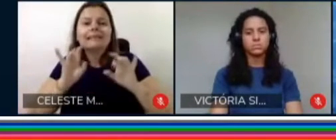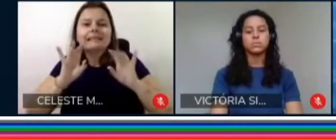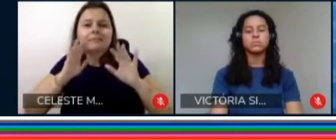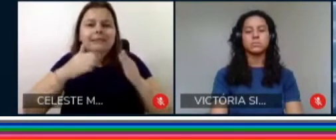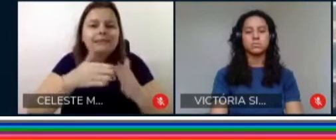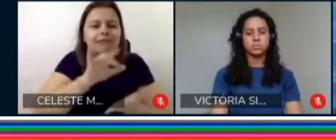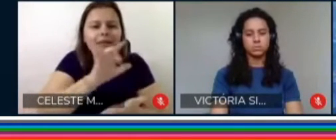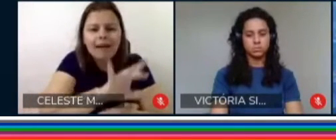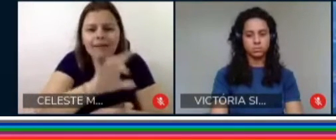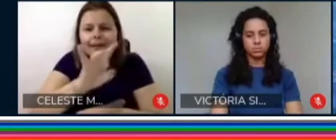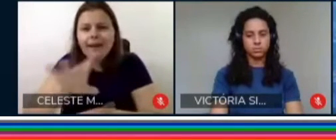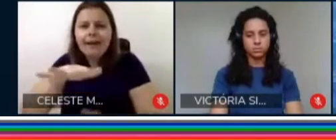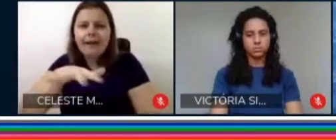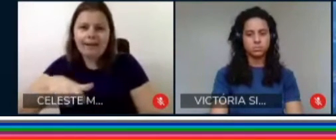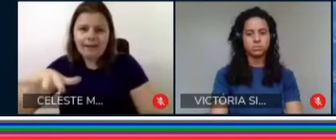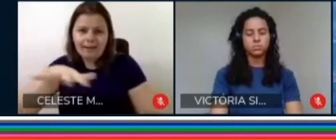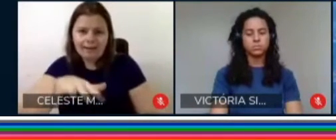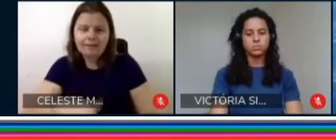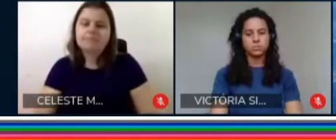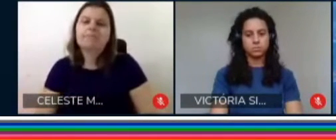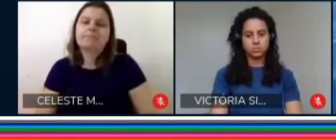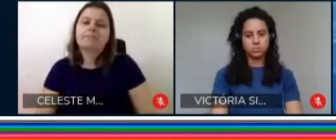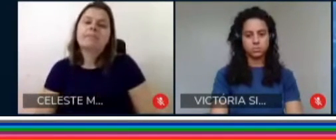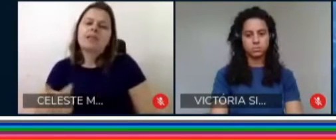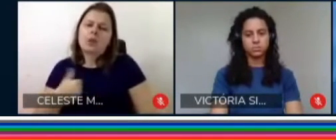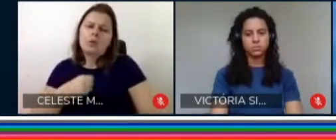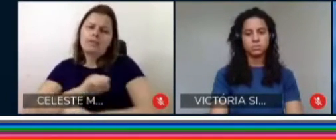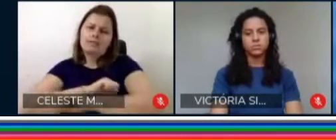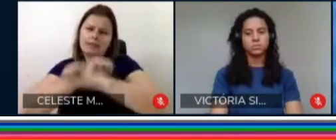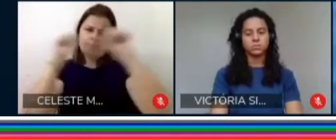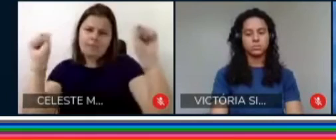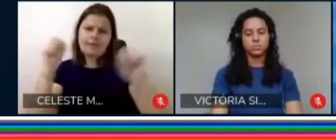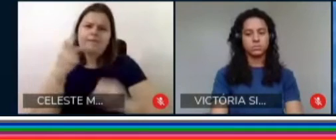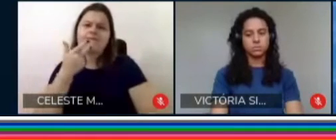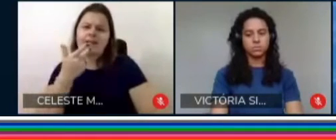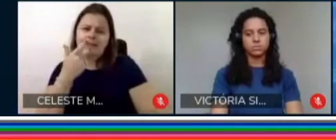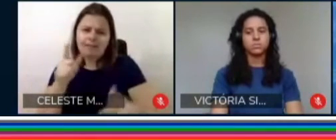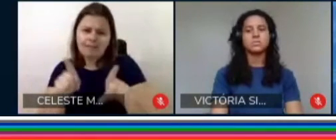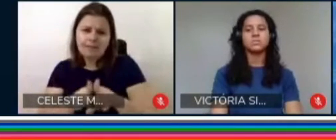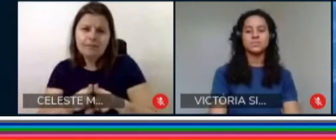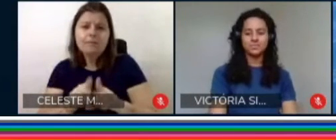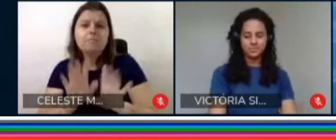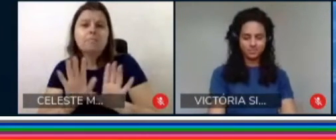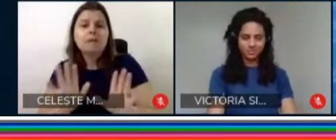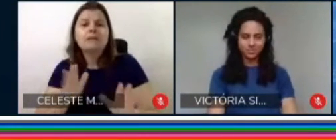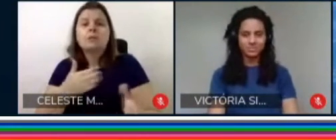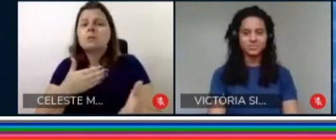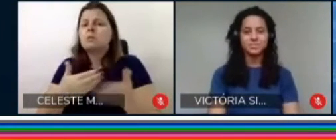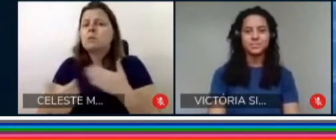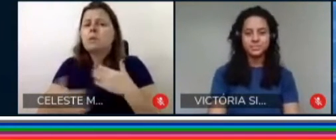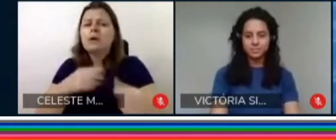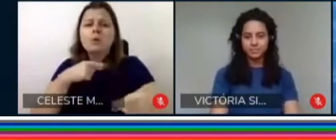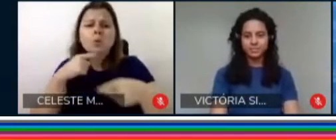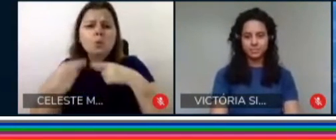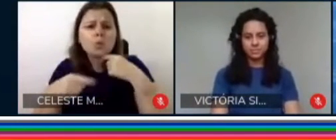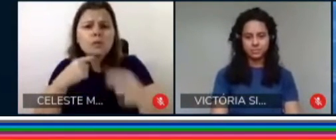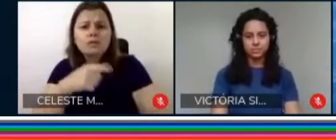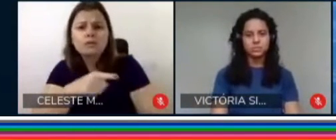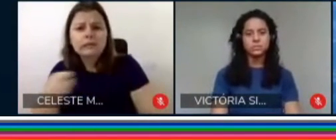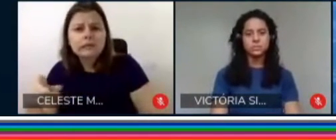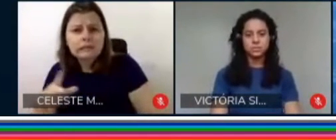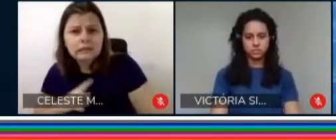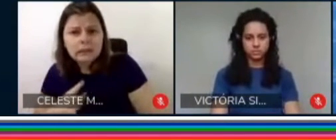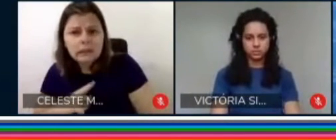conhecimento, né? Como eu já falei de manhã também, para quaisquer dessas dúvidas, para além, né, do processo de